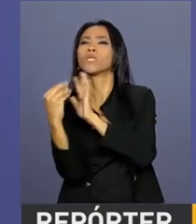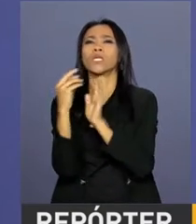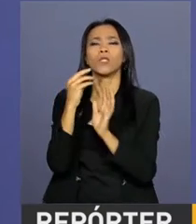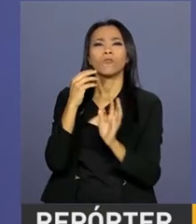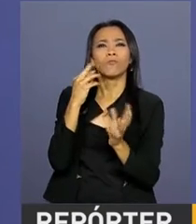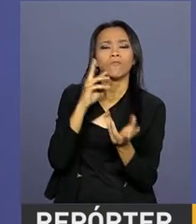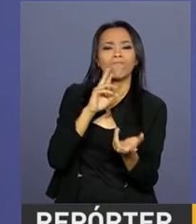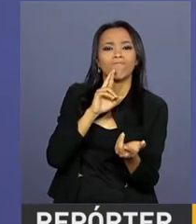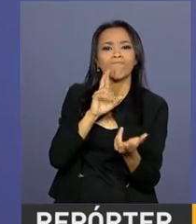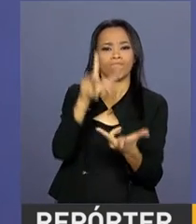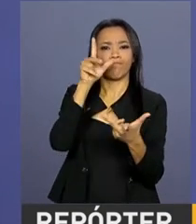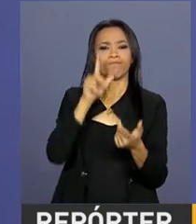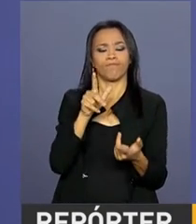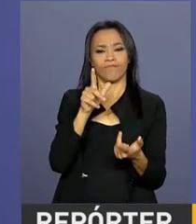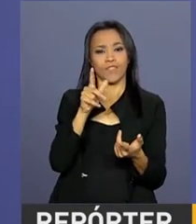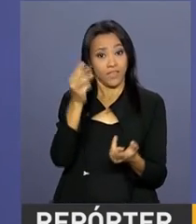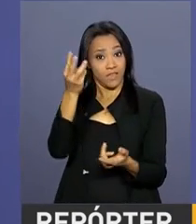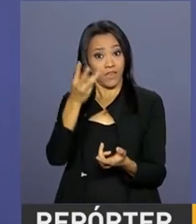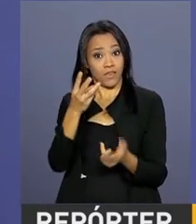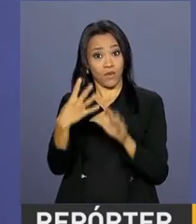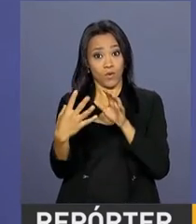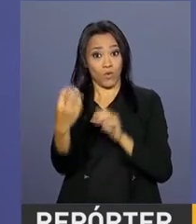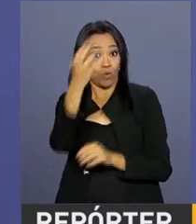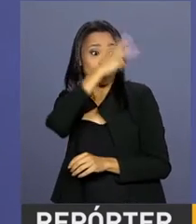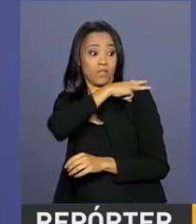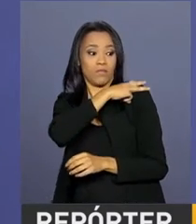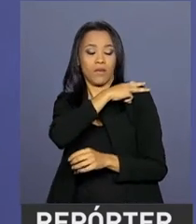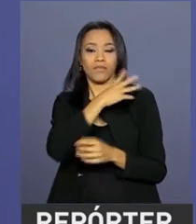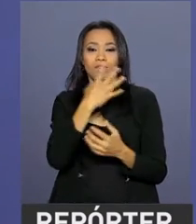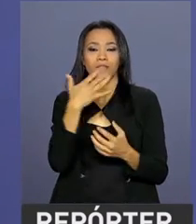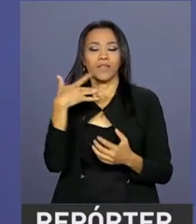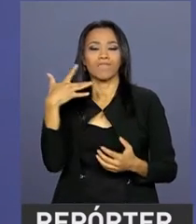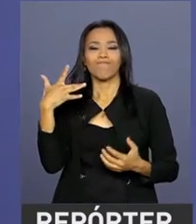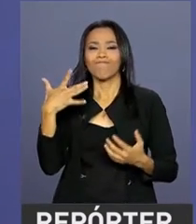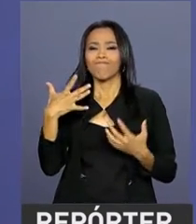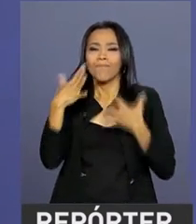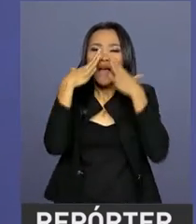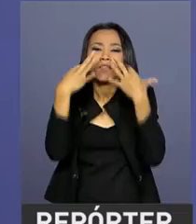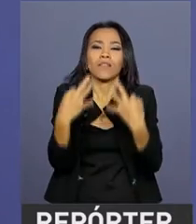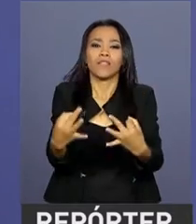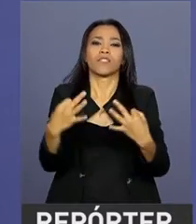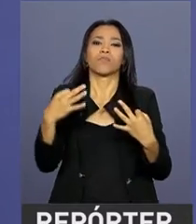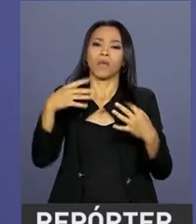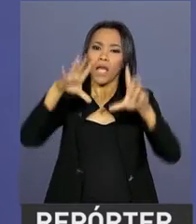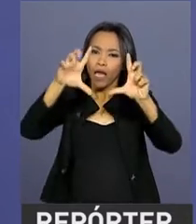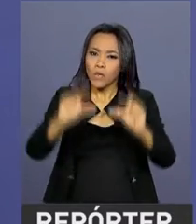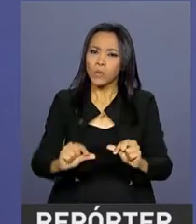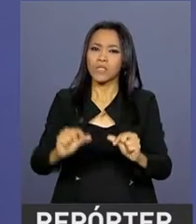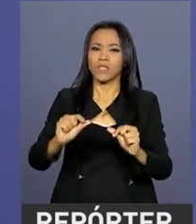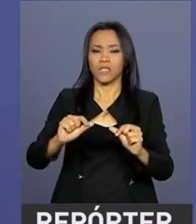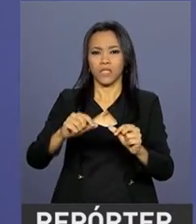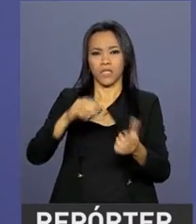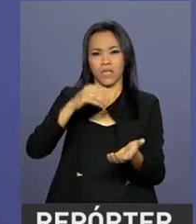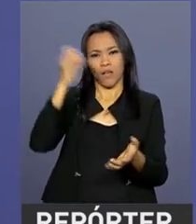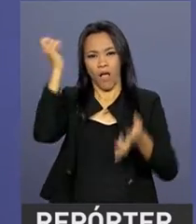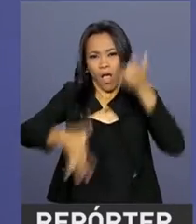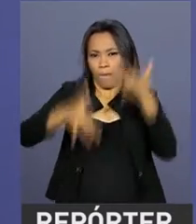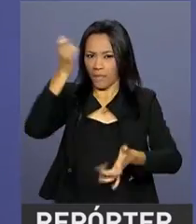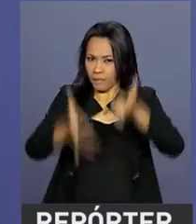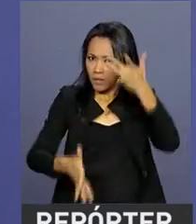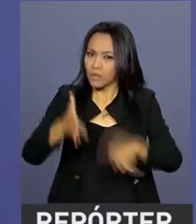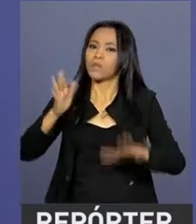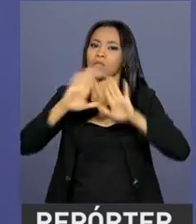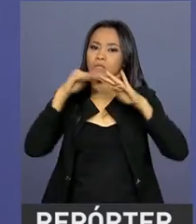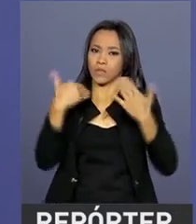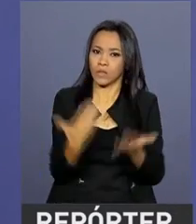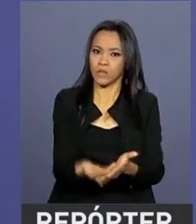de tornar o ensino médio muito mais atrativo para o nosso estudante, para que a gente possa reduzir as taxas de evasão, para que a gente possa reduzir